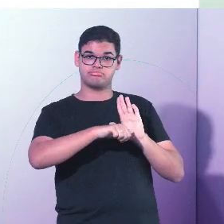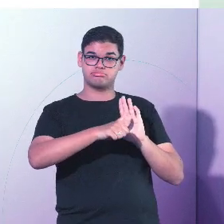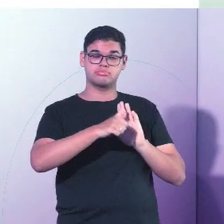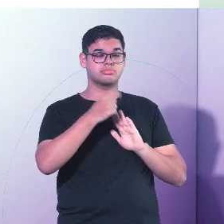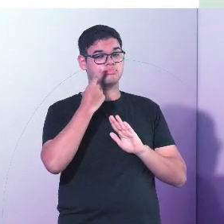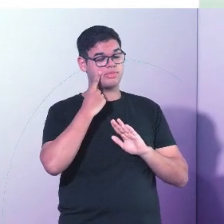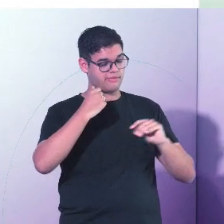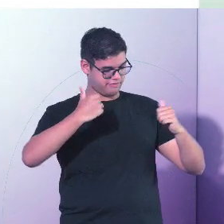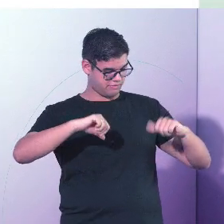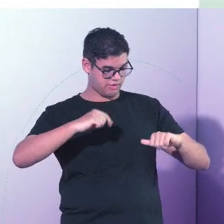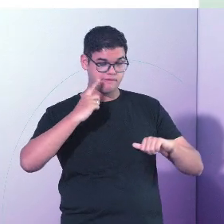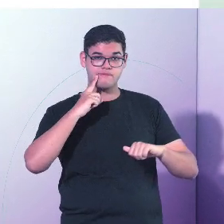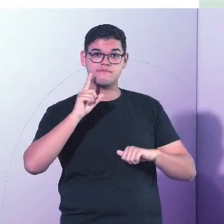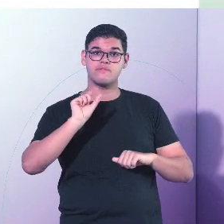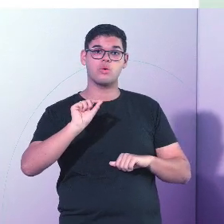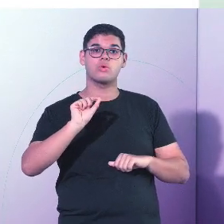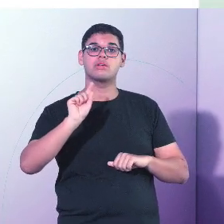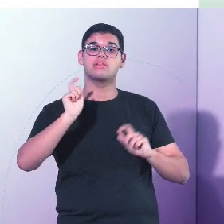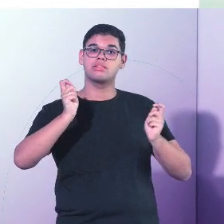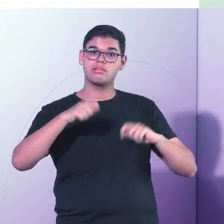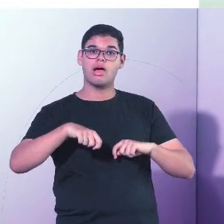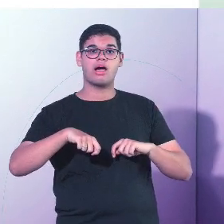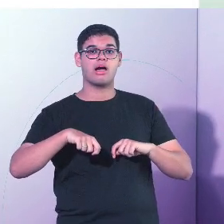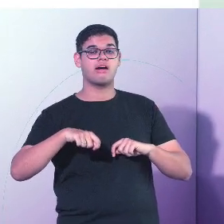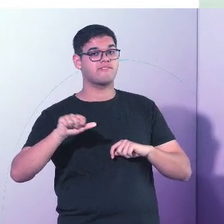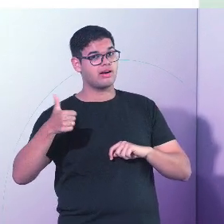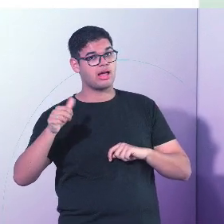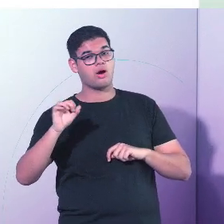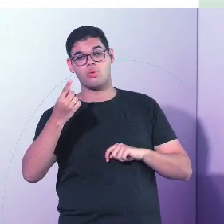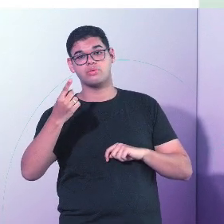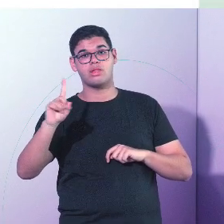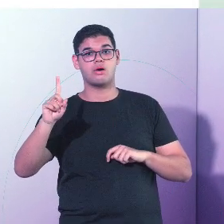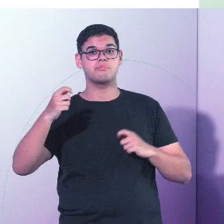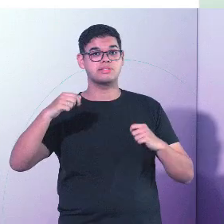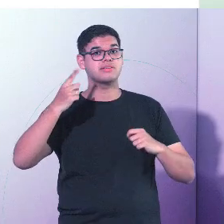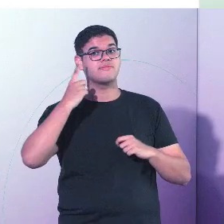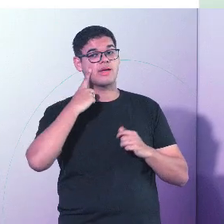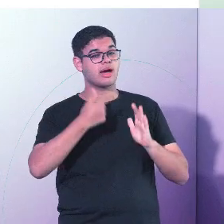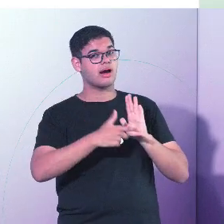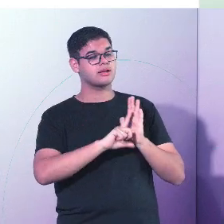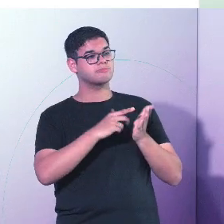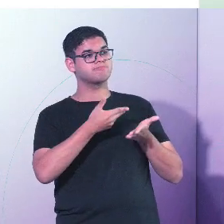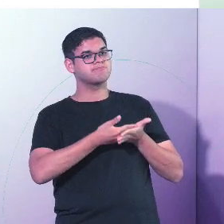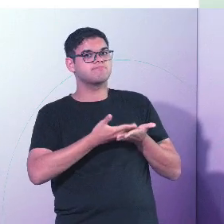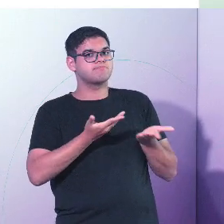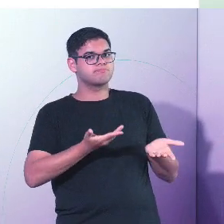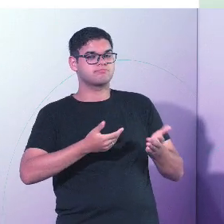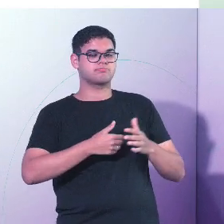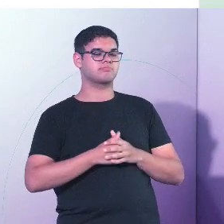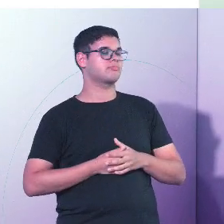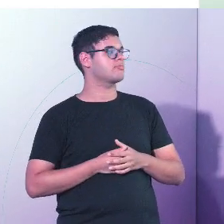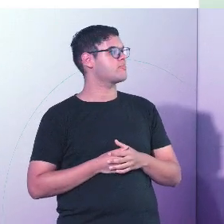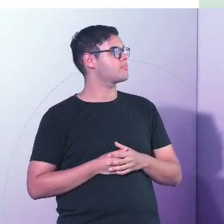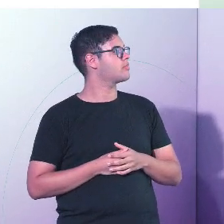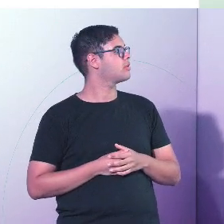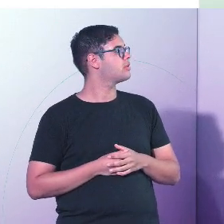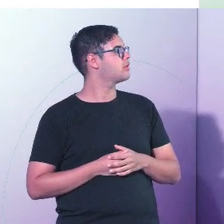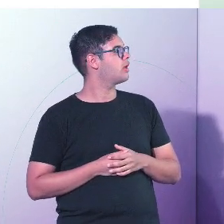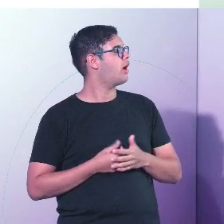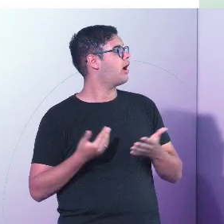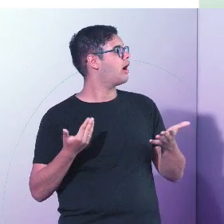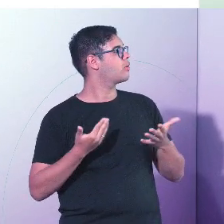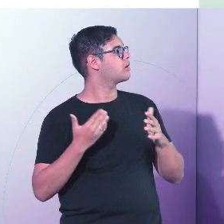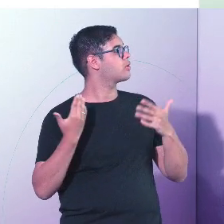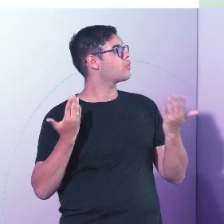que é possível você avaliar. Não vou me estender nesse ponto, mas esse é um fator influenciador importante. E quais são os